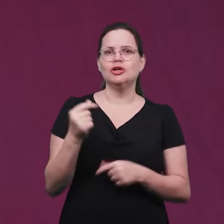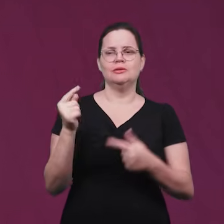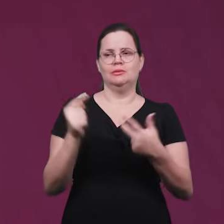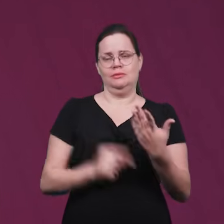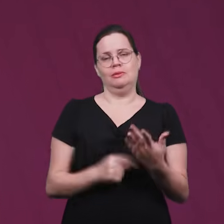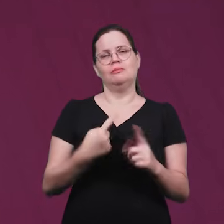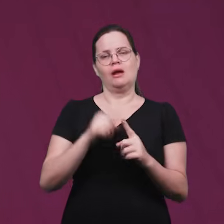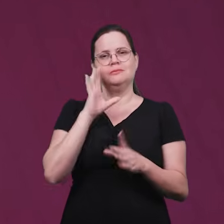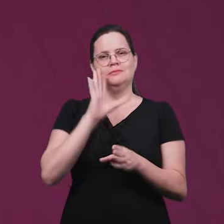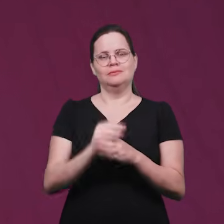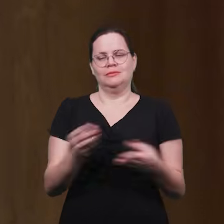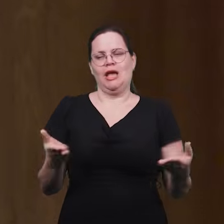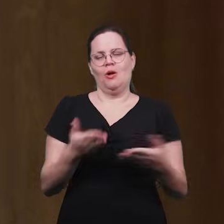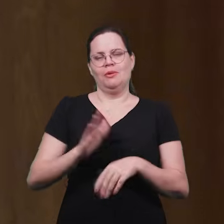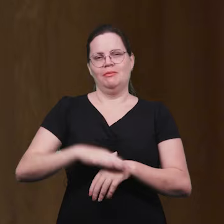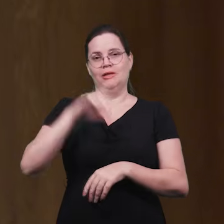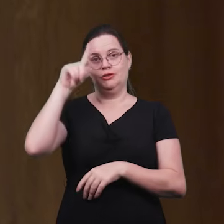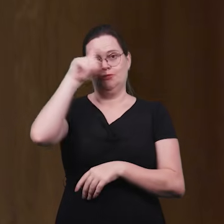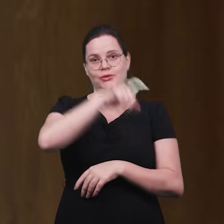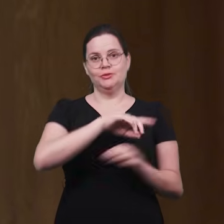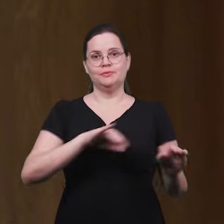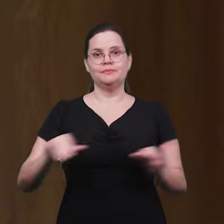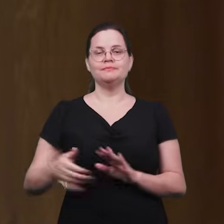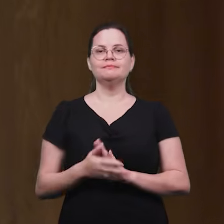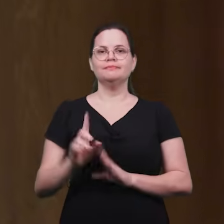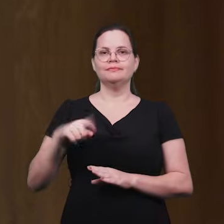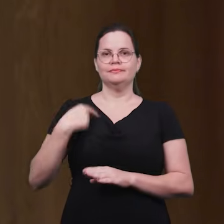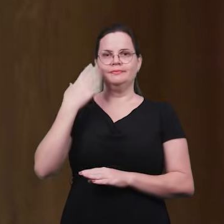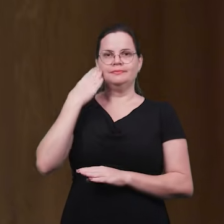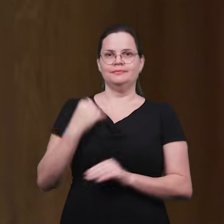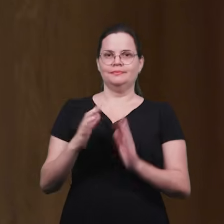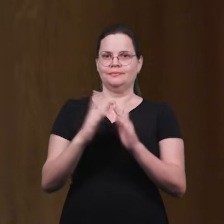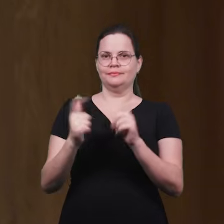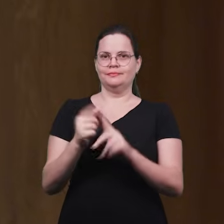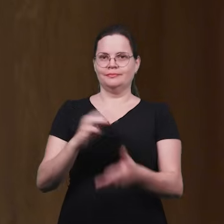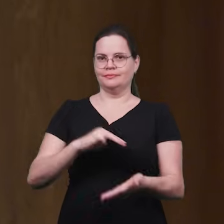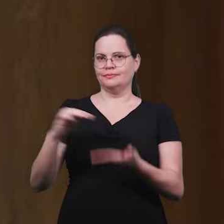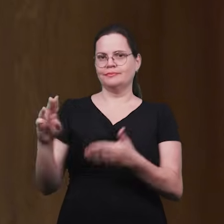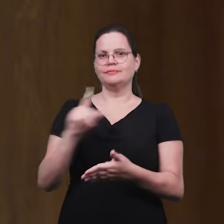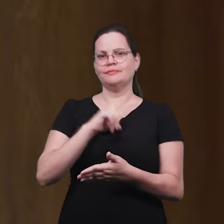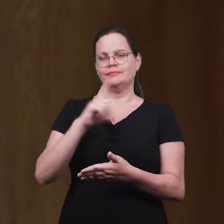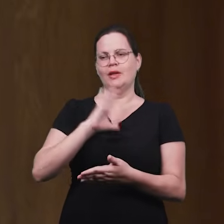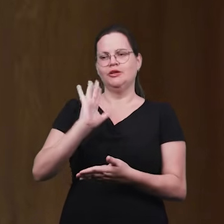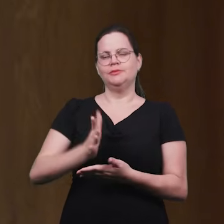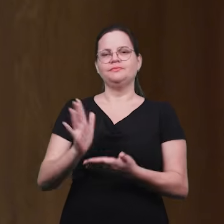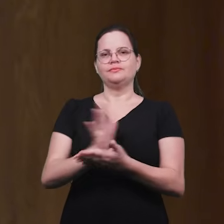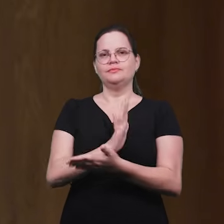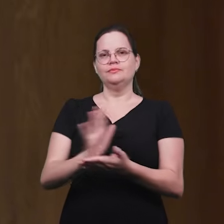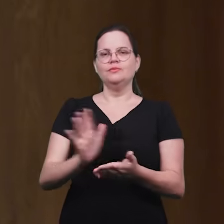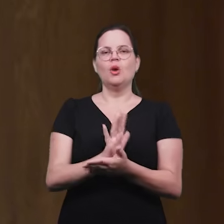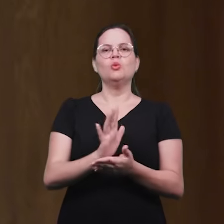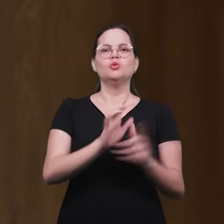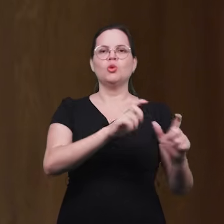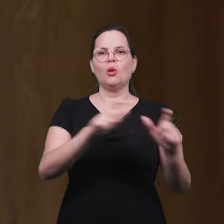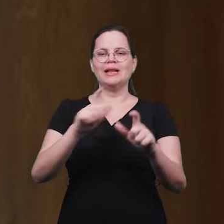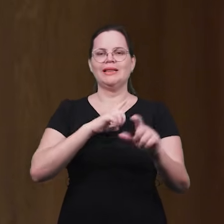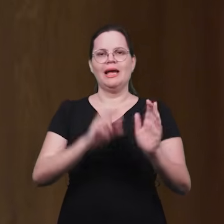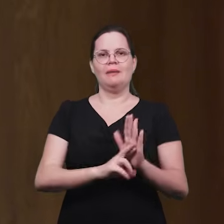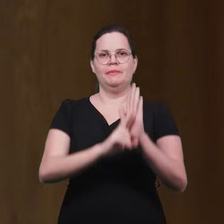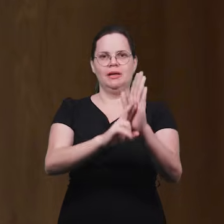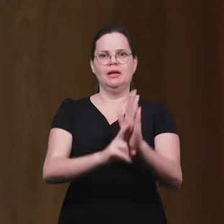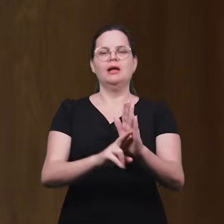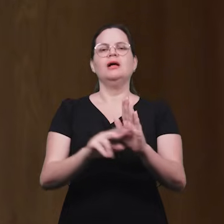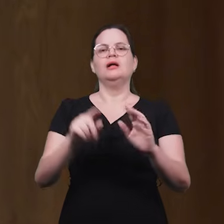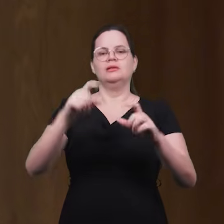necessários numa hora como essa. Pastor Daniel, nós sabemos que a Igreja Cristã Maranata já possui representatividade